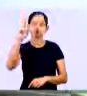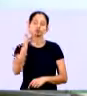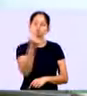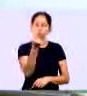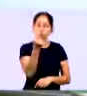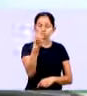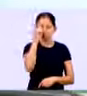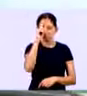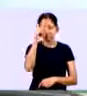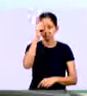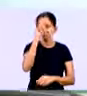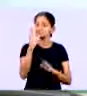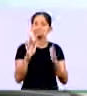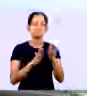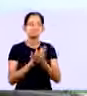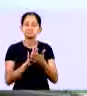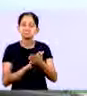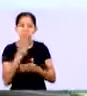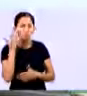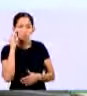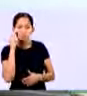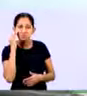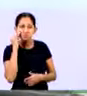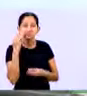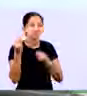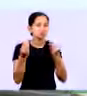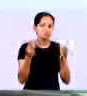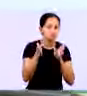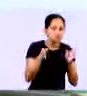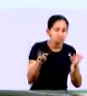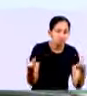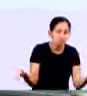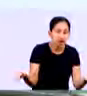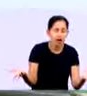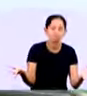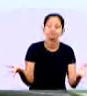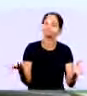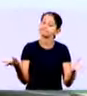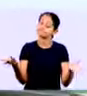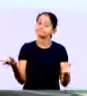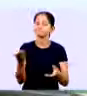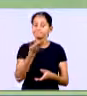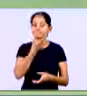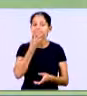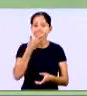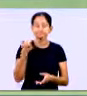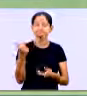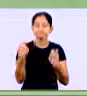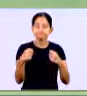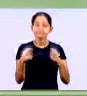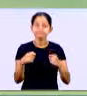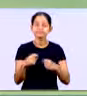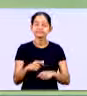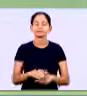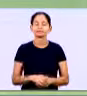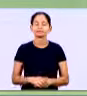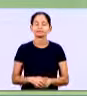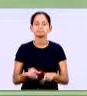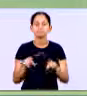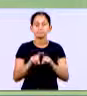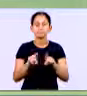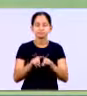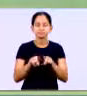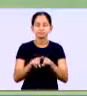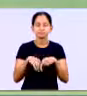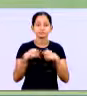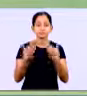a dia, não identificar claramente o que é que entrou, o que é que saiu e para onde é que foram os recursos, né? Então, o fluxo de caixa ele possibilita isso. Com relação à questão de